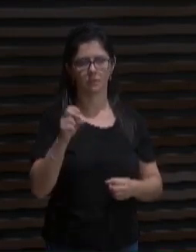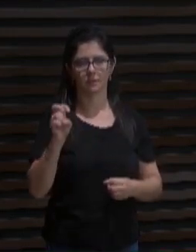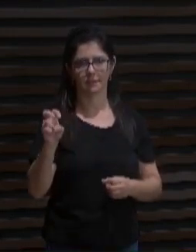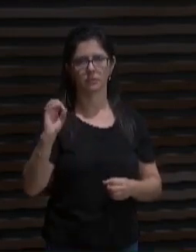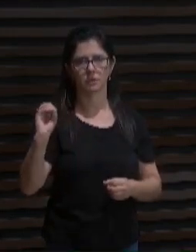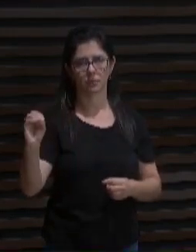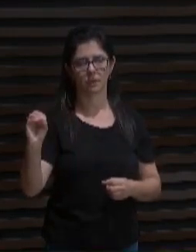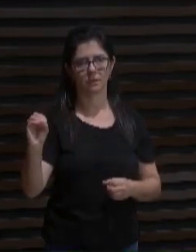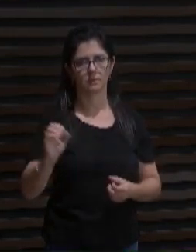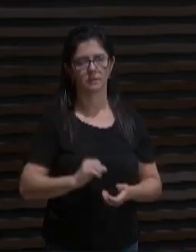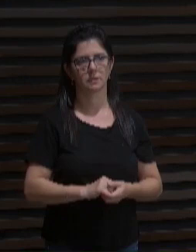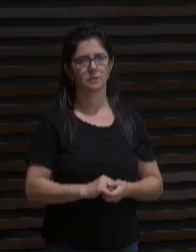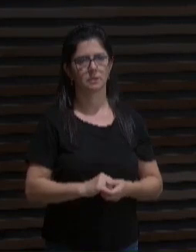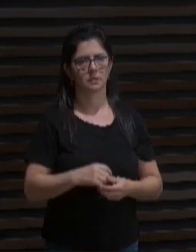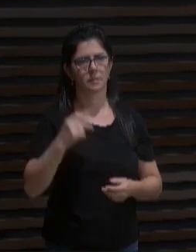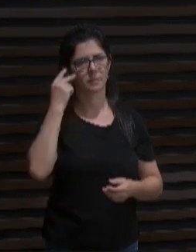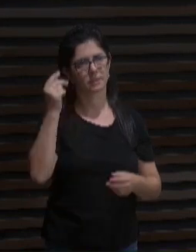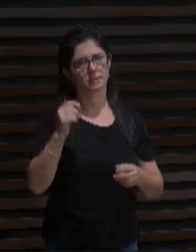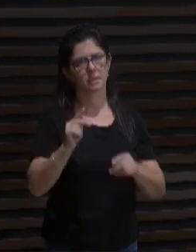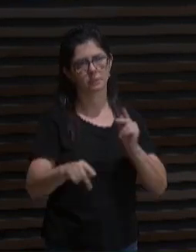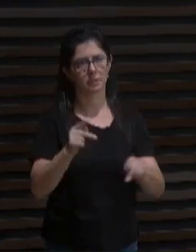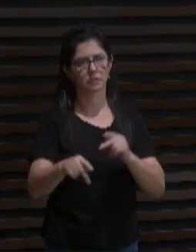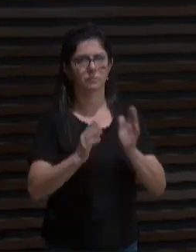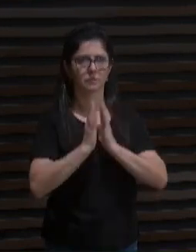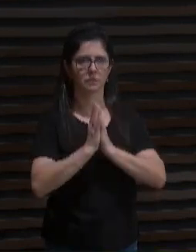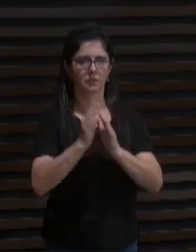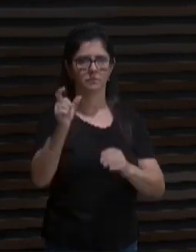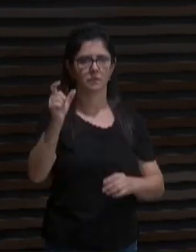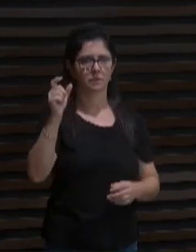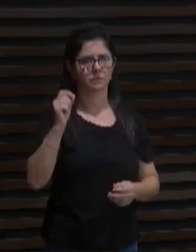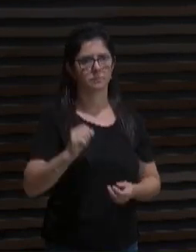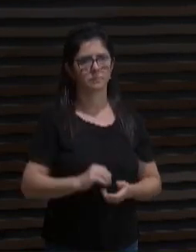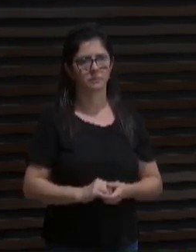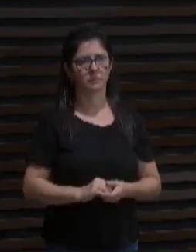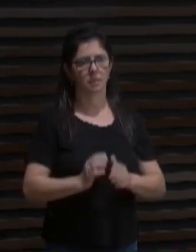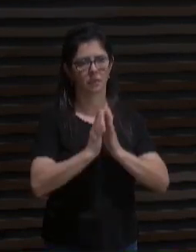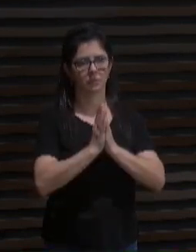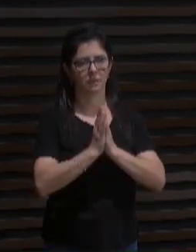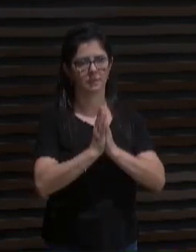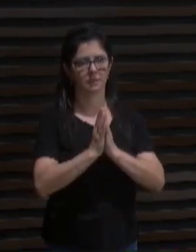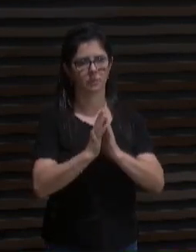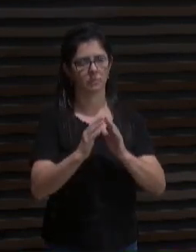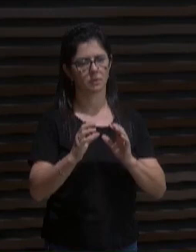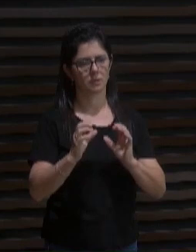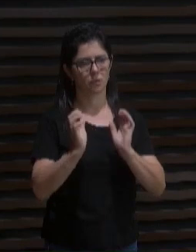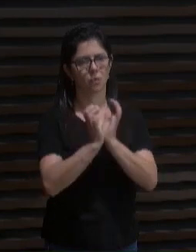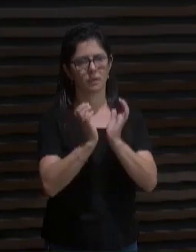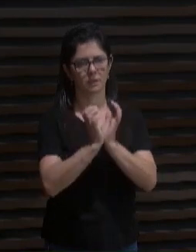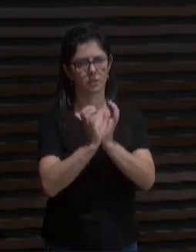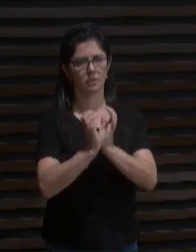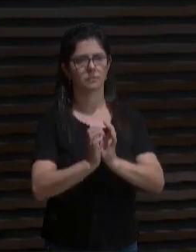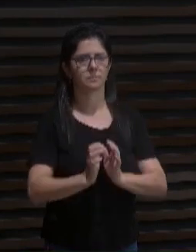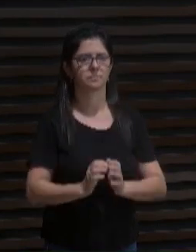temos? Então é precioso orar a palavra. A oração coletiva deve ser, olha o que nós estamos aprendendo aqui,